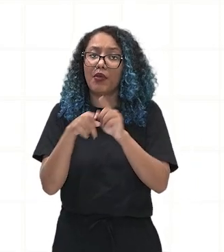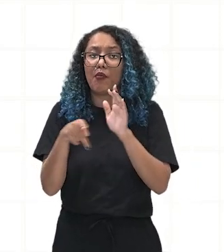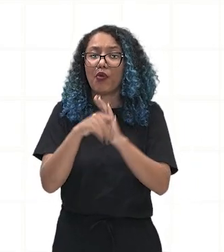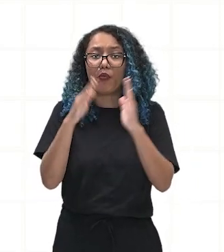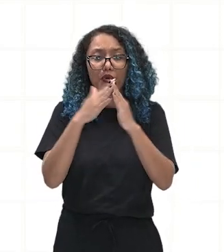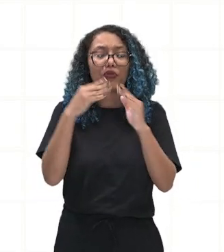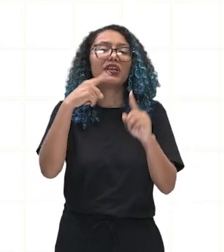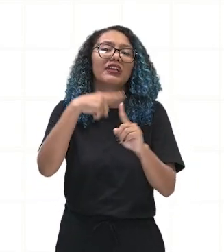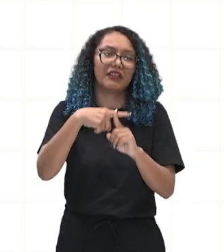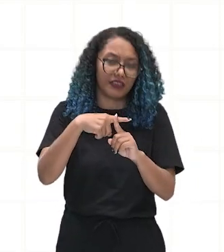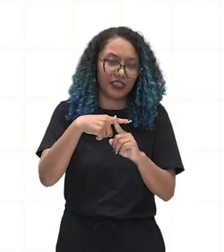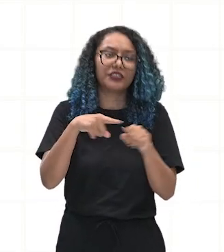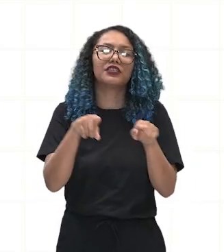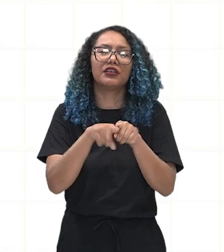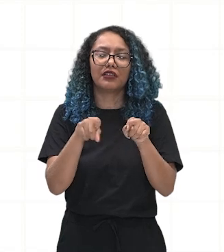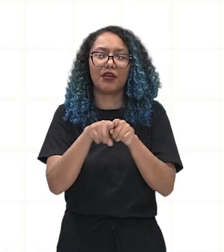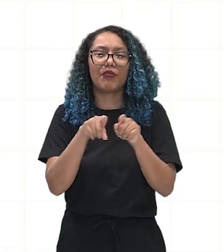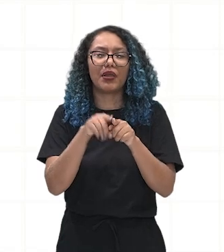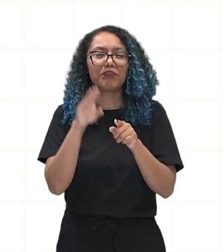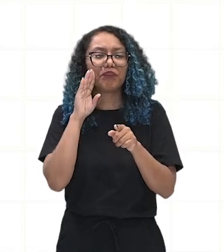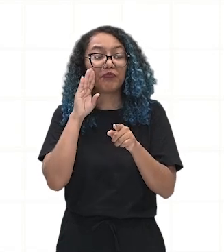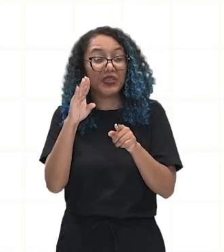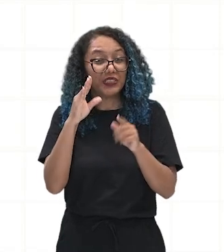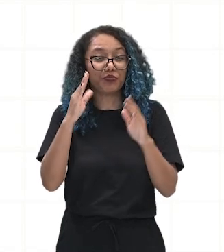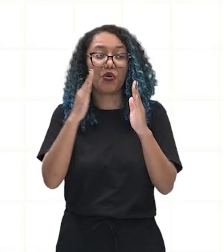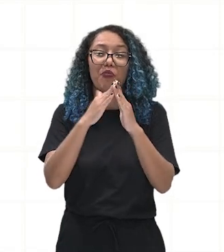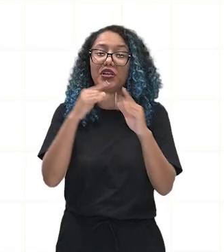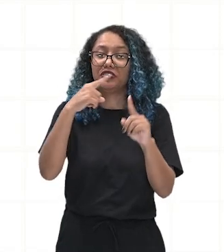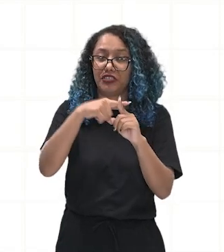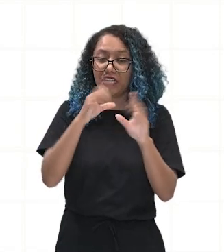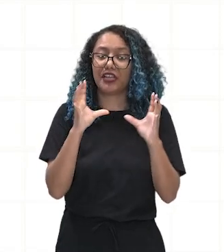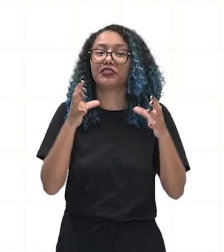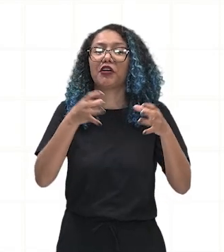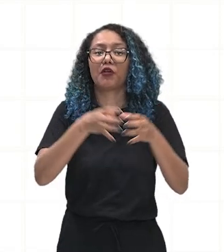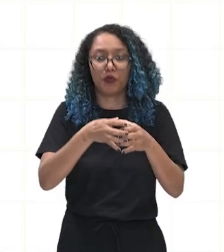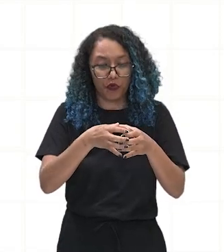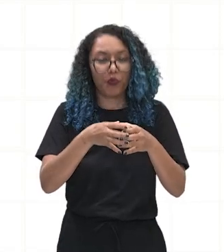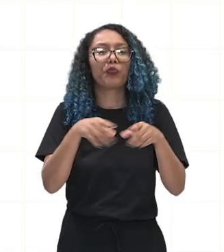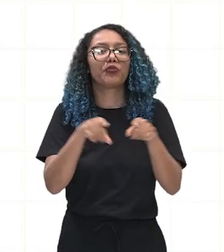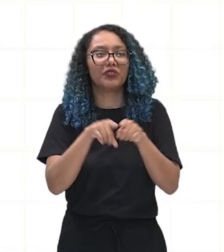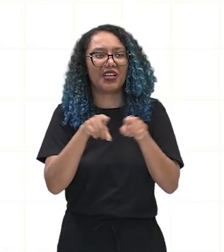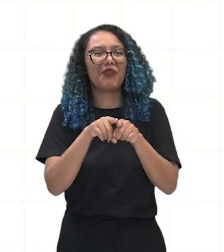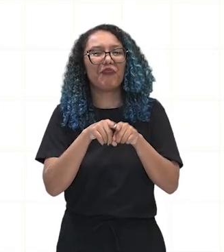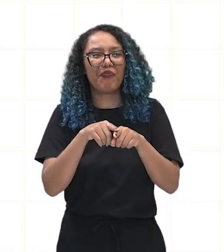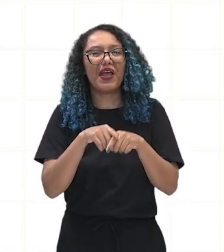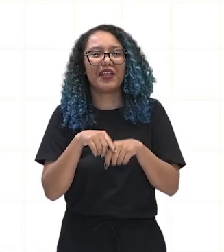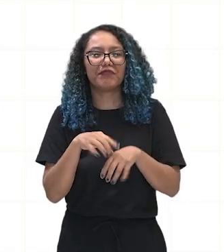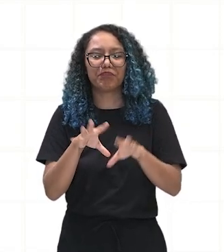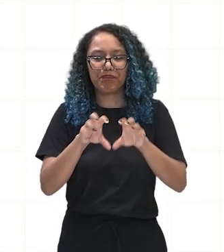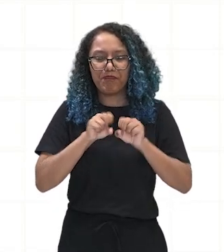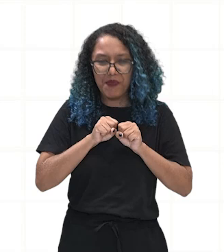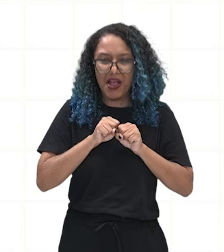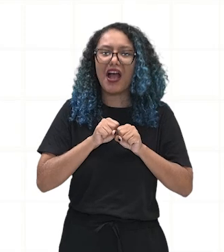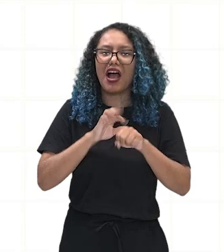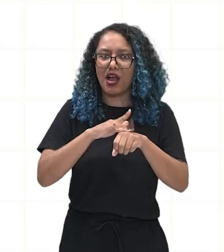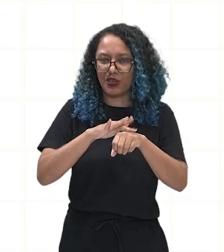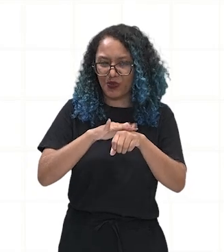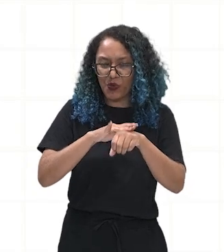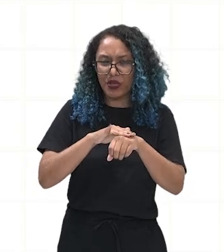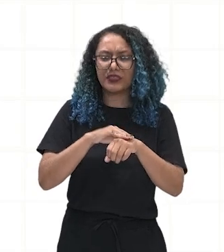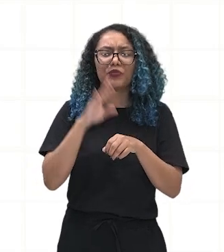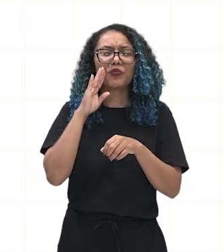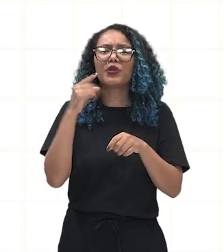clero, sabe? As pessoas do clero que foram duramente afetados pela doença da peste negra. Principalmente